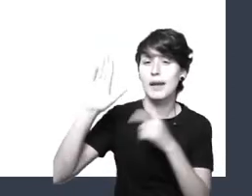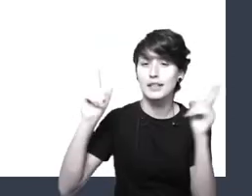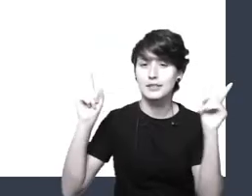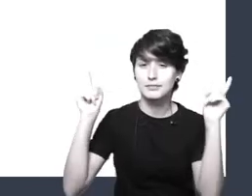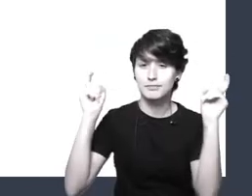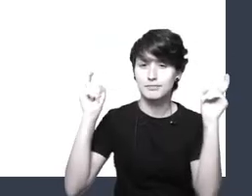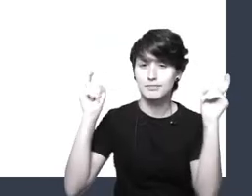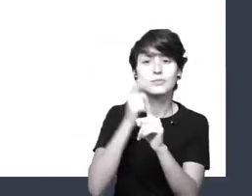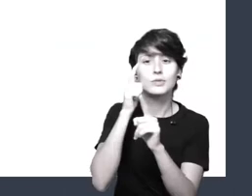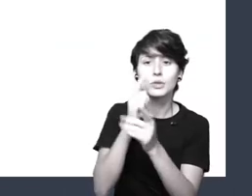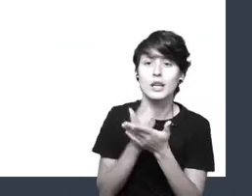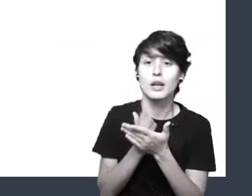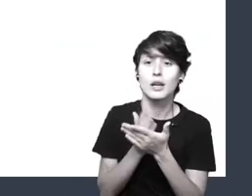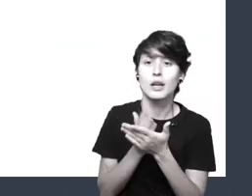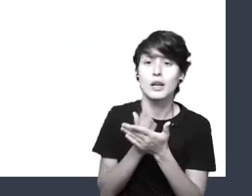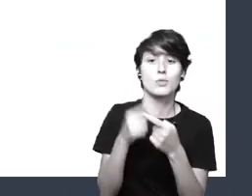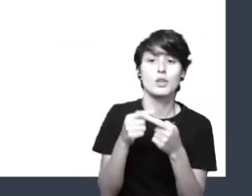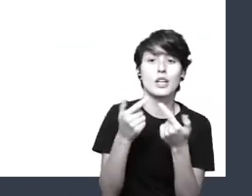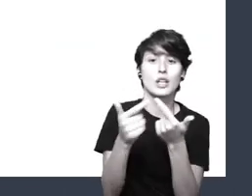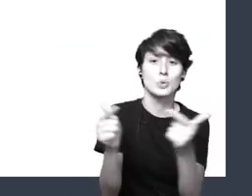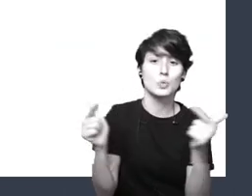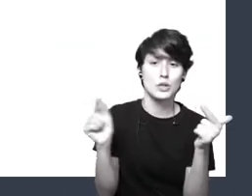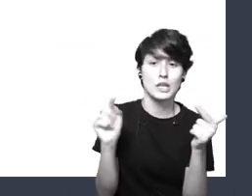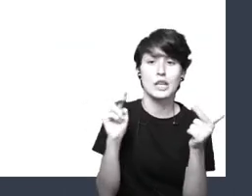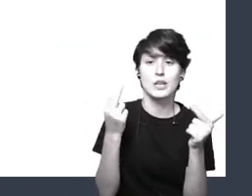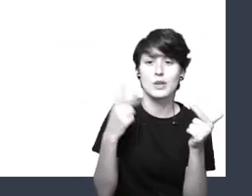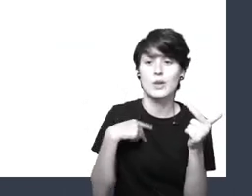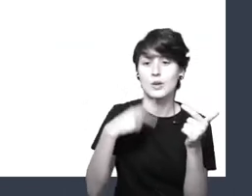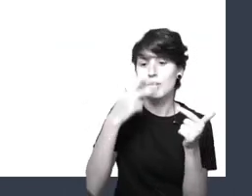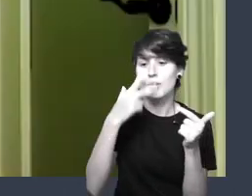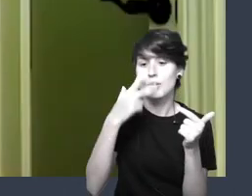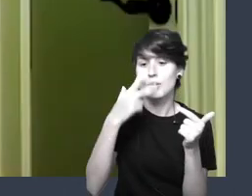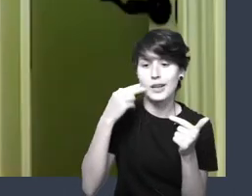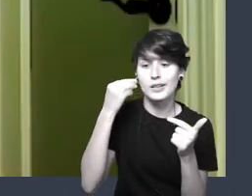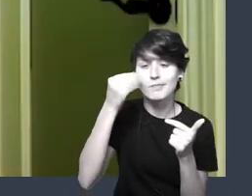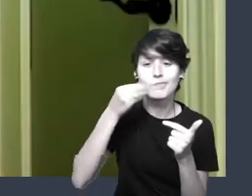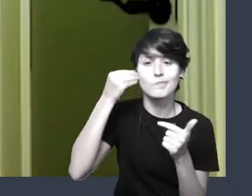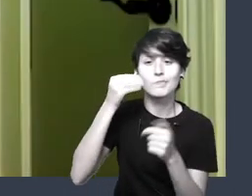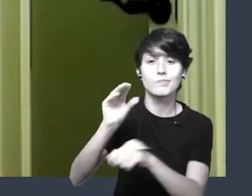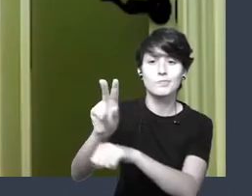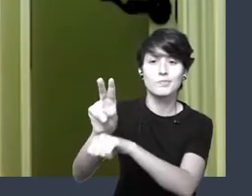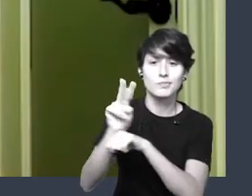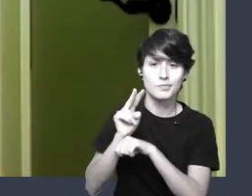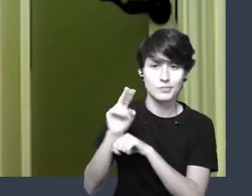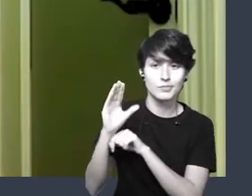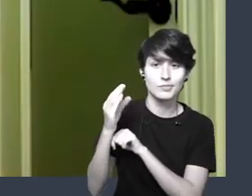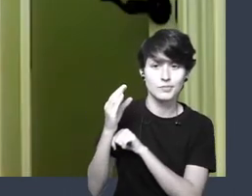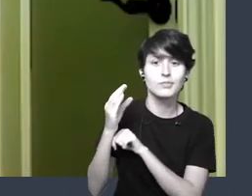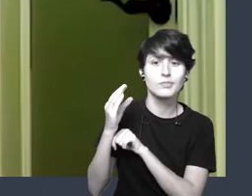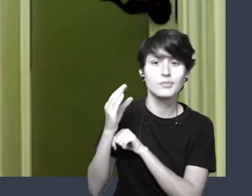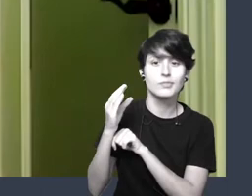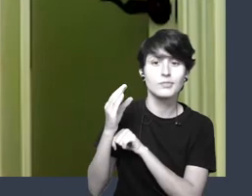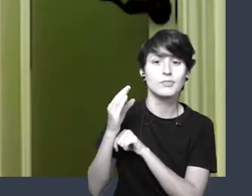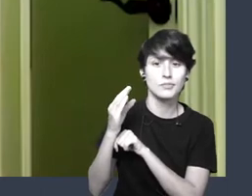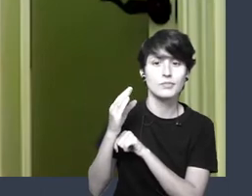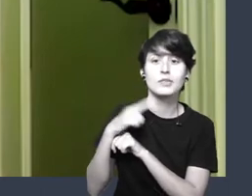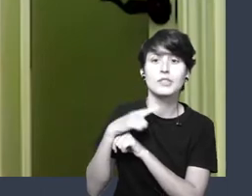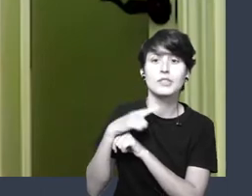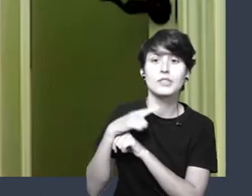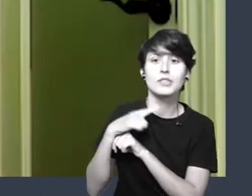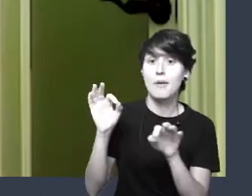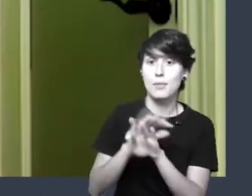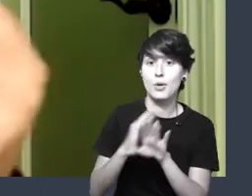aprovadas por não terem ou terem um curto histórico de crédito, por exemplo. Então, a gente vai rodar o modelo e a gente vai checar por